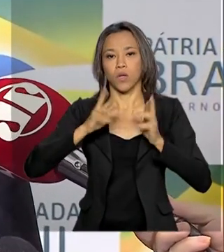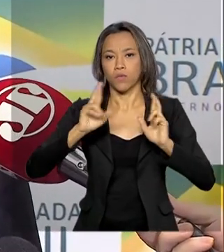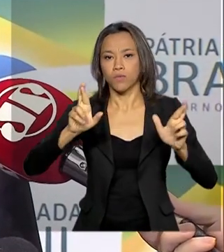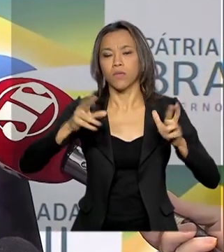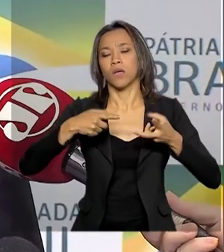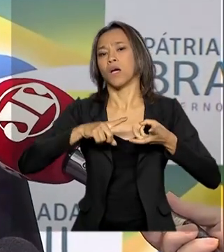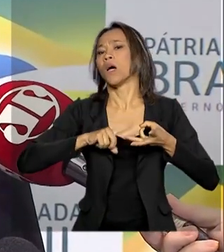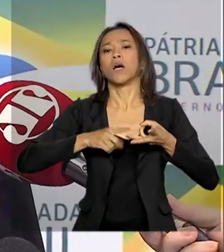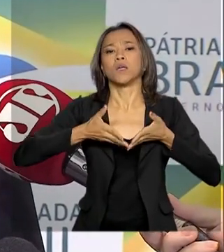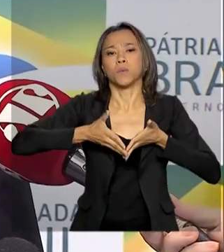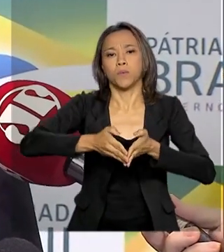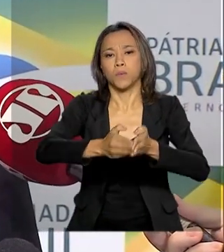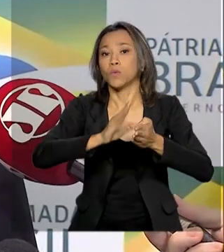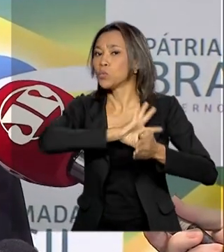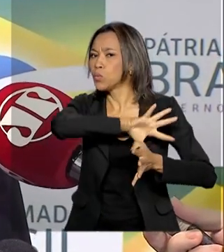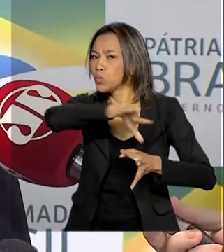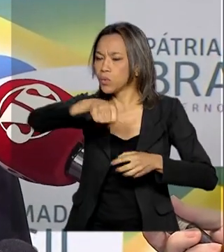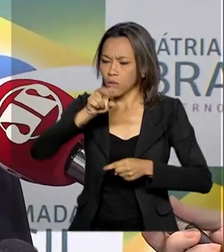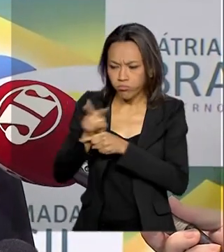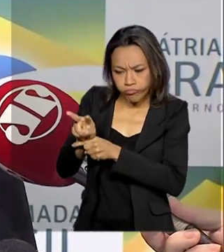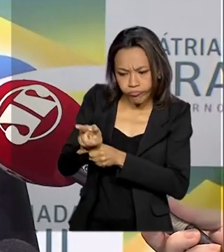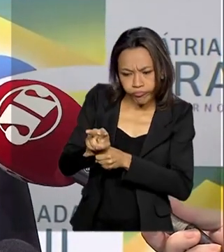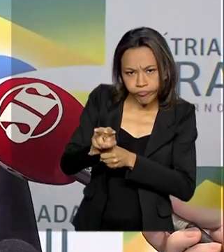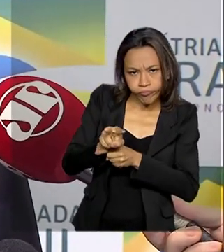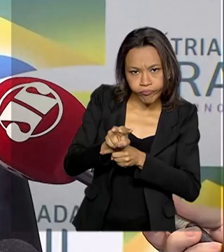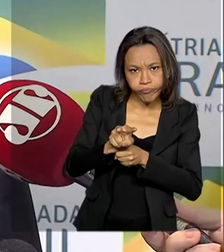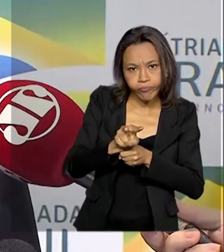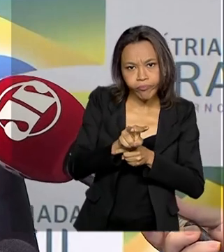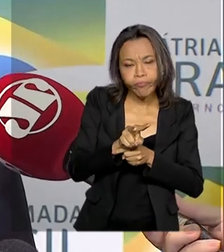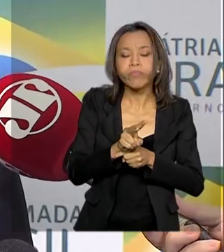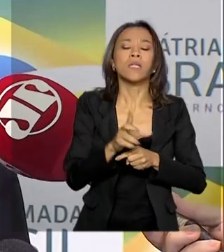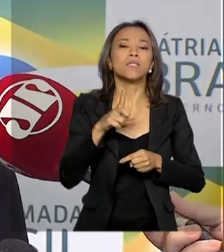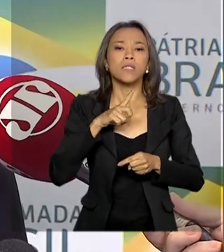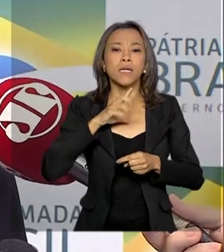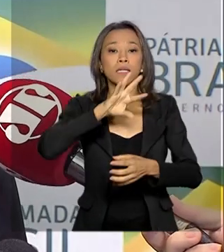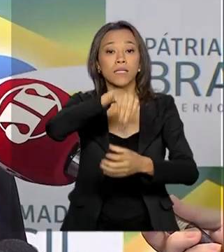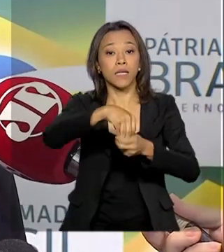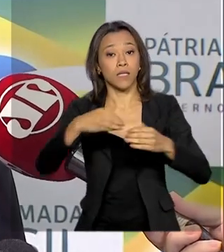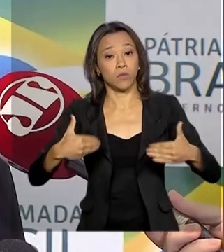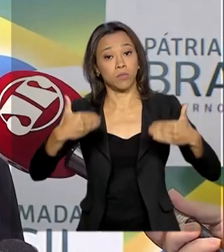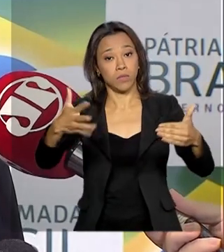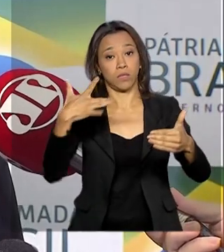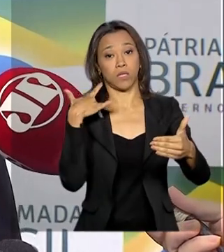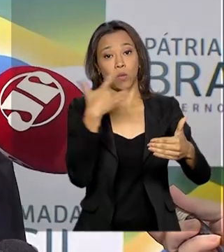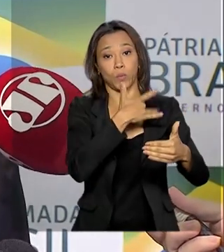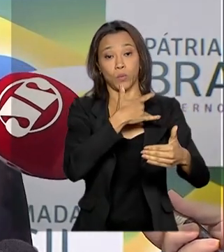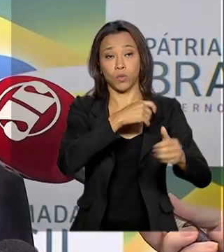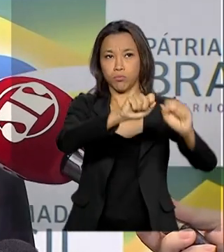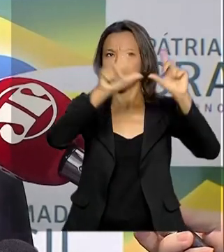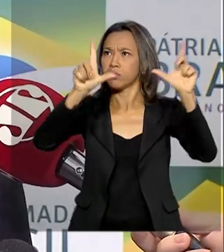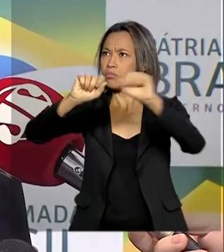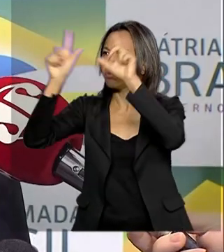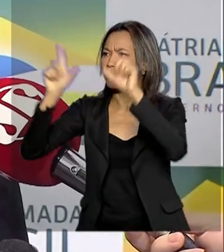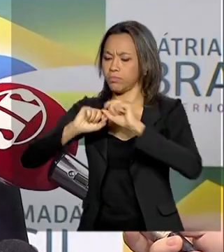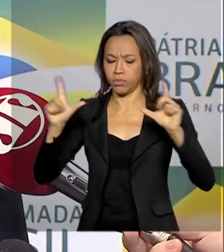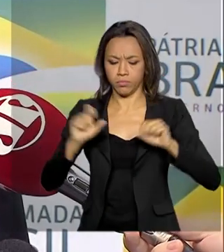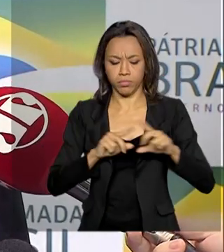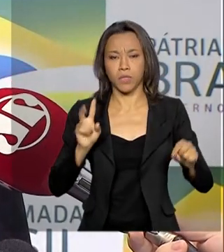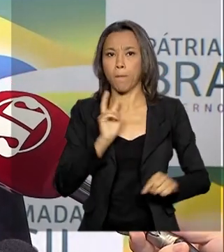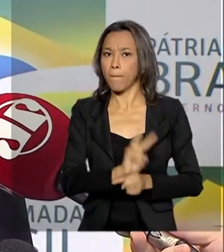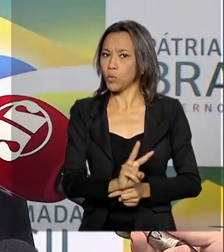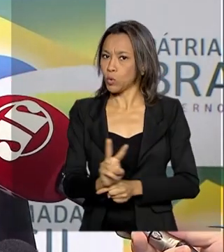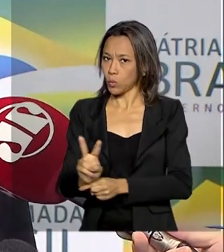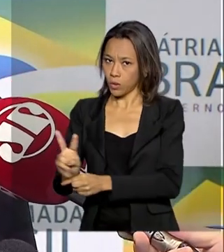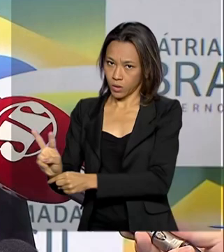Existe também lá no Ministério da Saúde um centro de monitoramento. Existem aqueles hospitais de referência, não me pergunto quais são, que eu também não